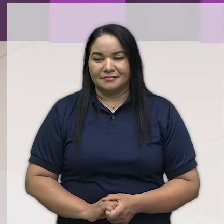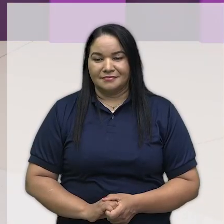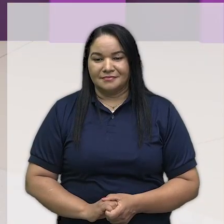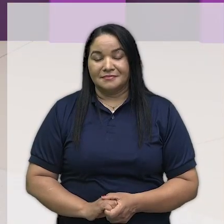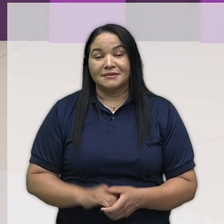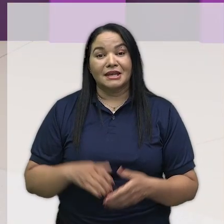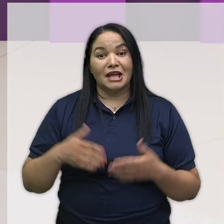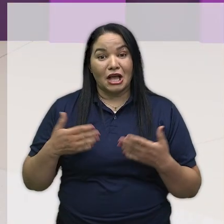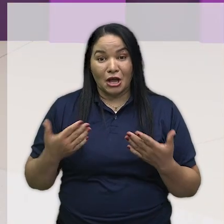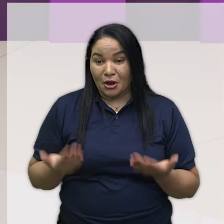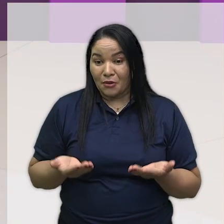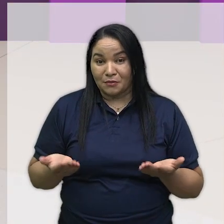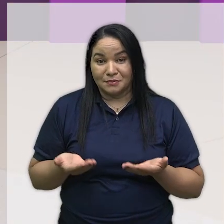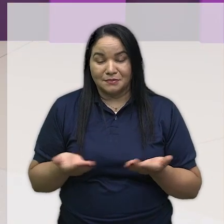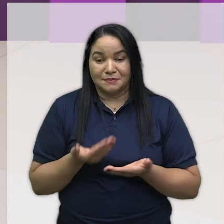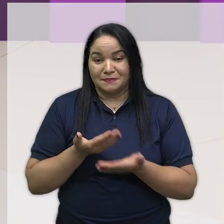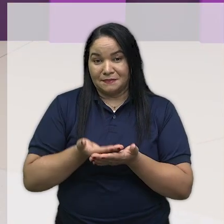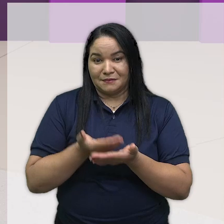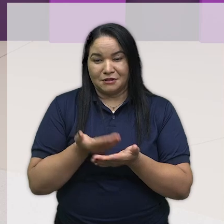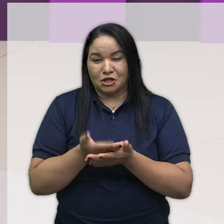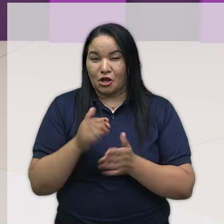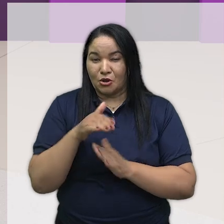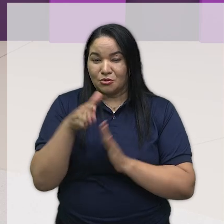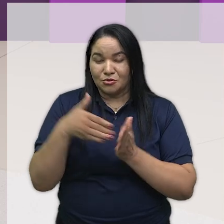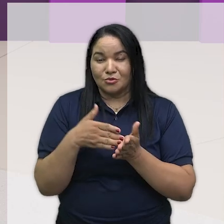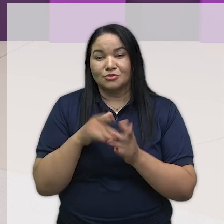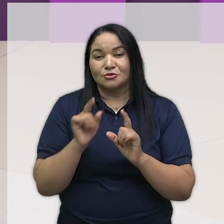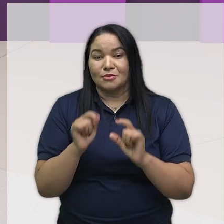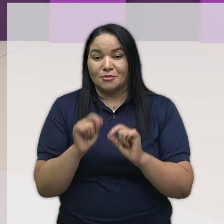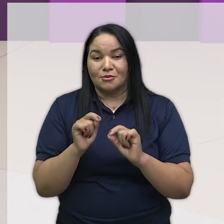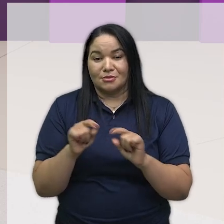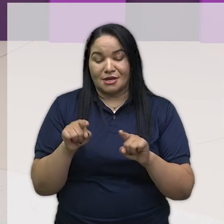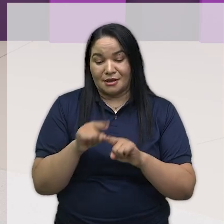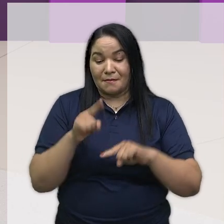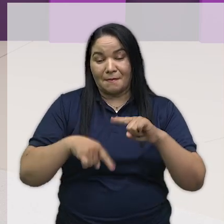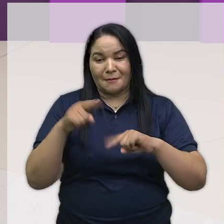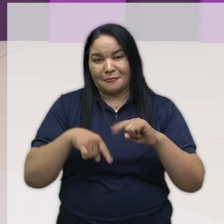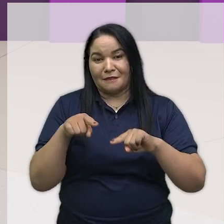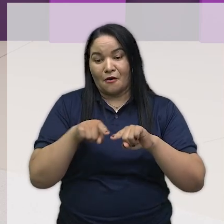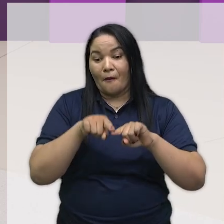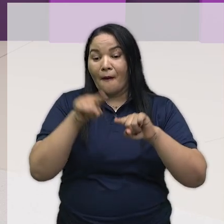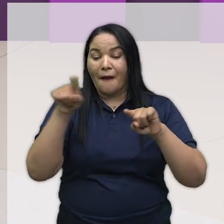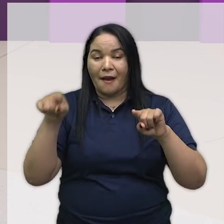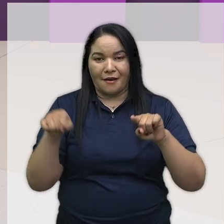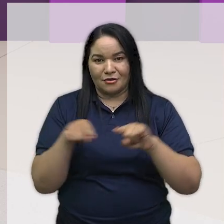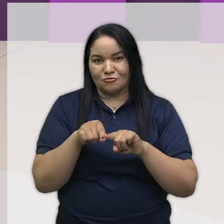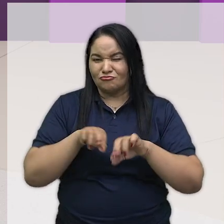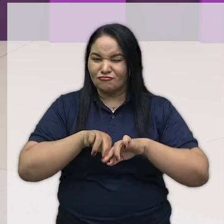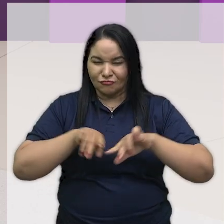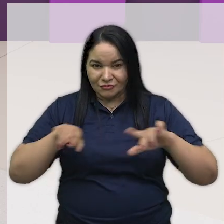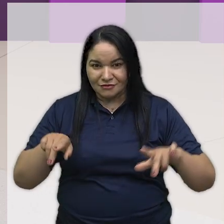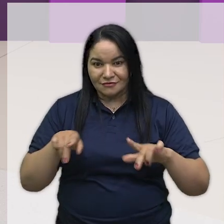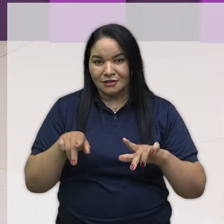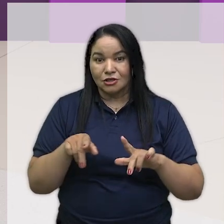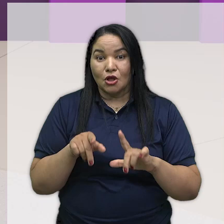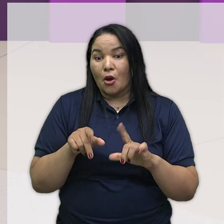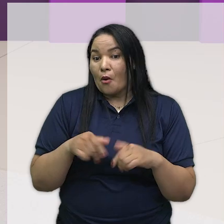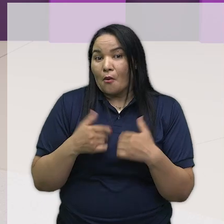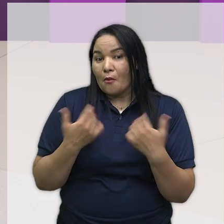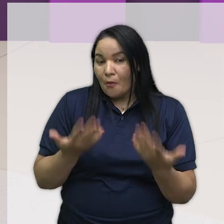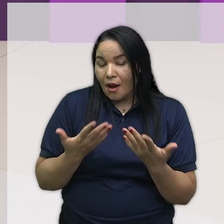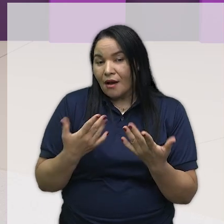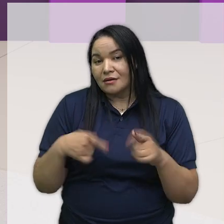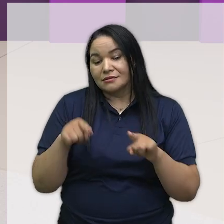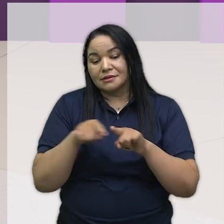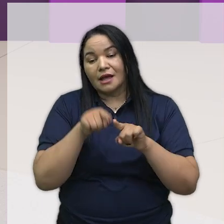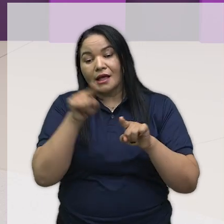E nessa aula nós vamos aprender tudo sobre corpos redondos. Então vamos descobrir aí o que é, né? Quais são os